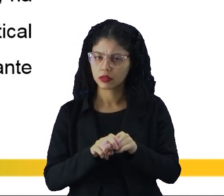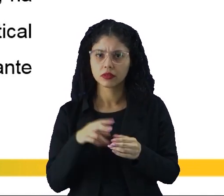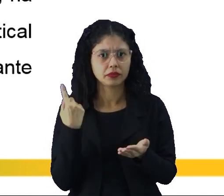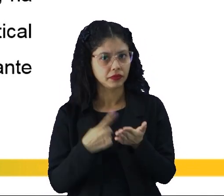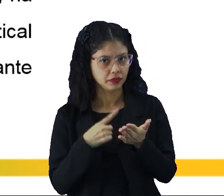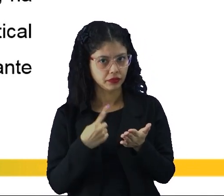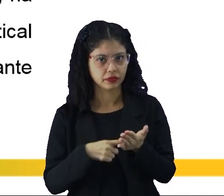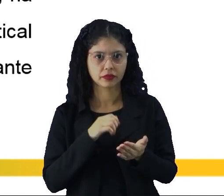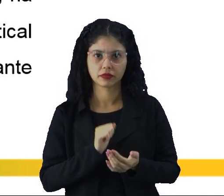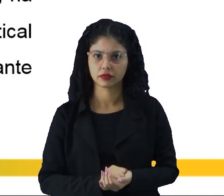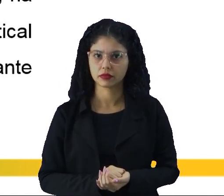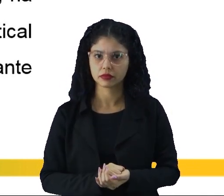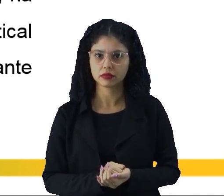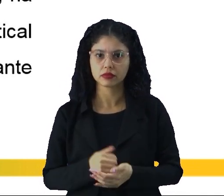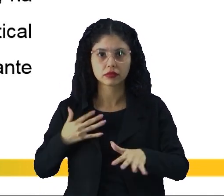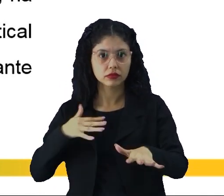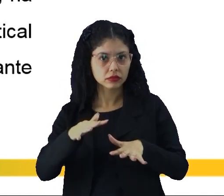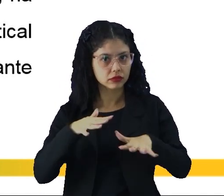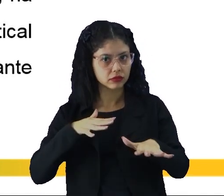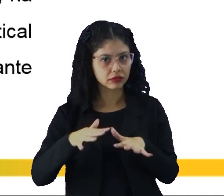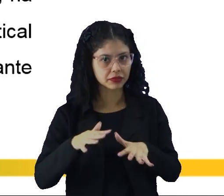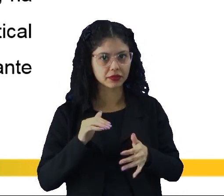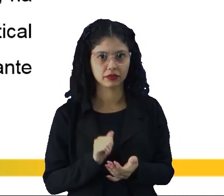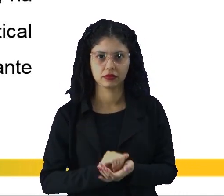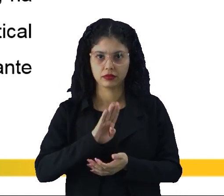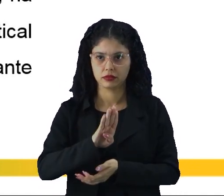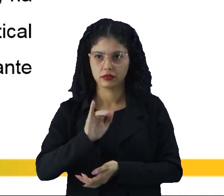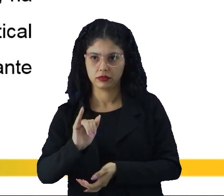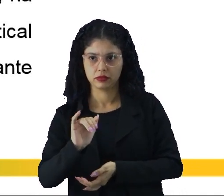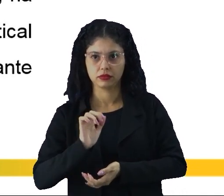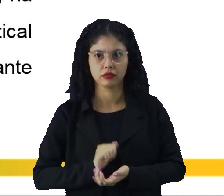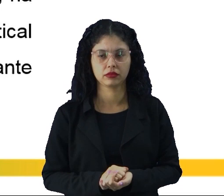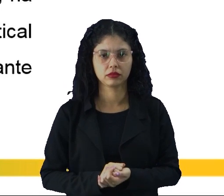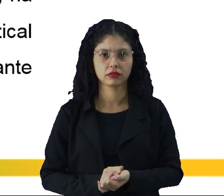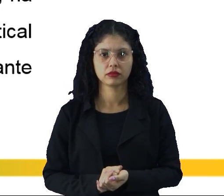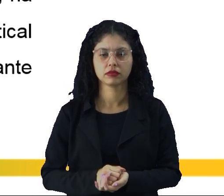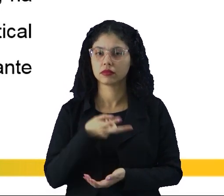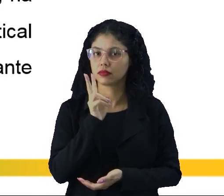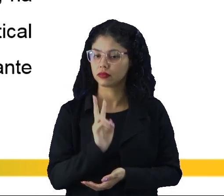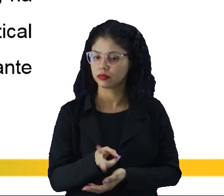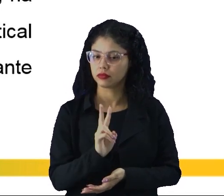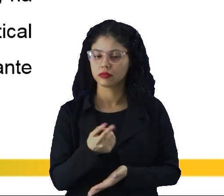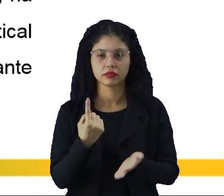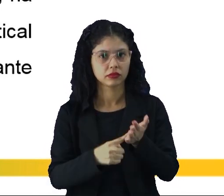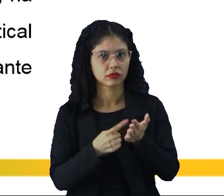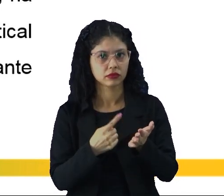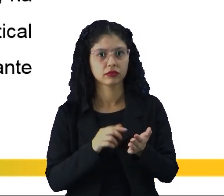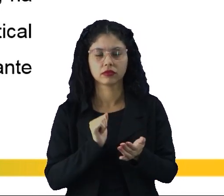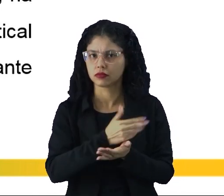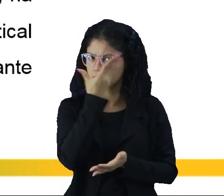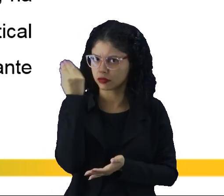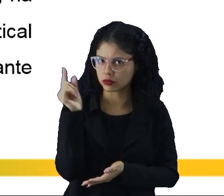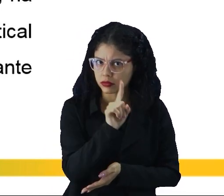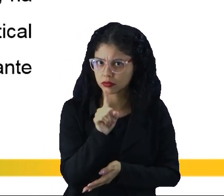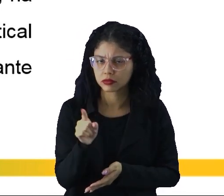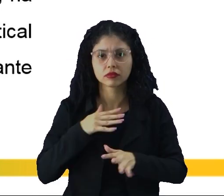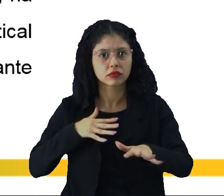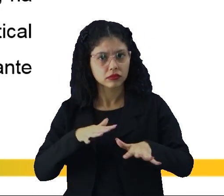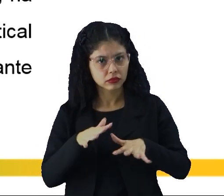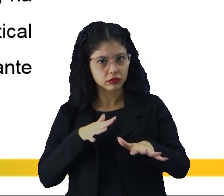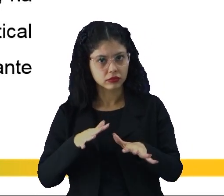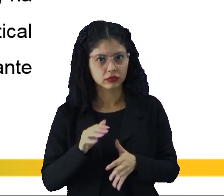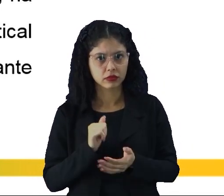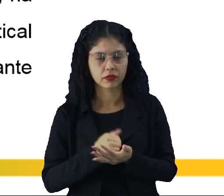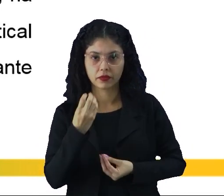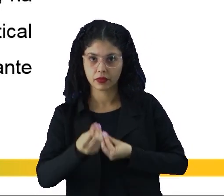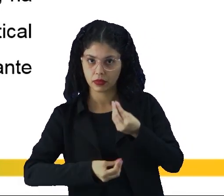é considerado um movimento bidimensional. A gente vai sempre considerar, pessoal, não esqueçam, o